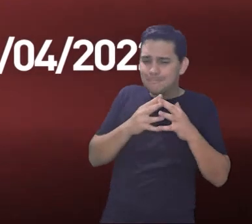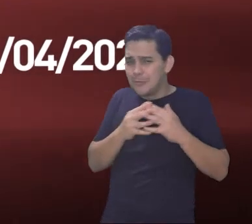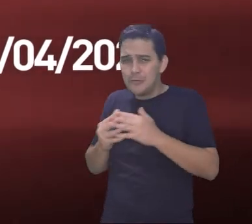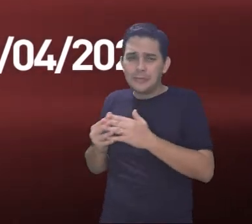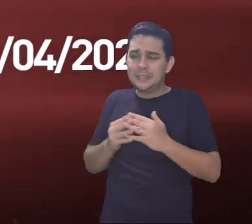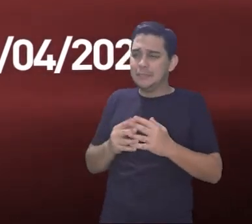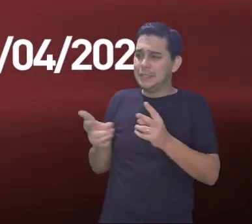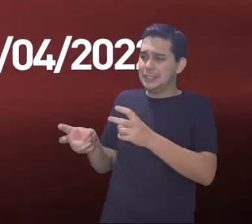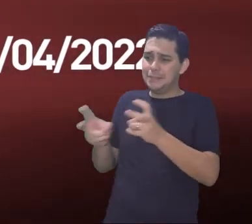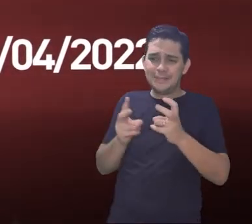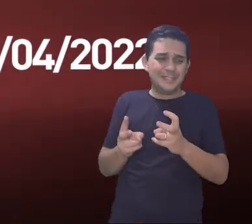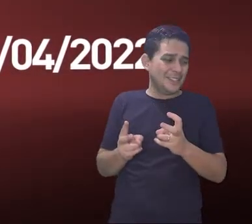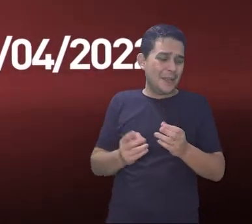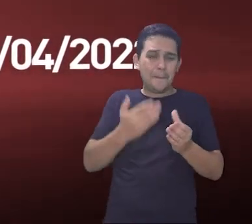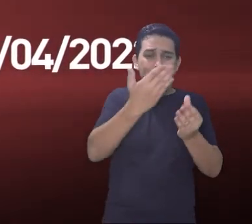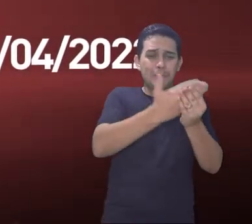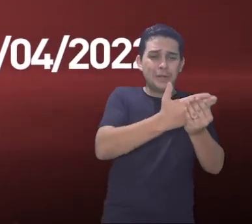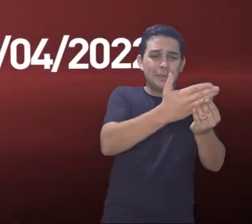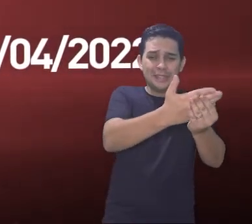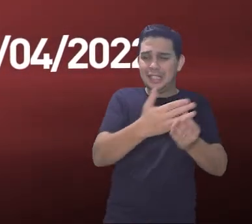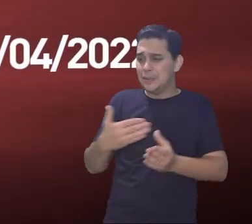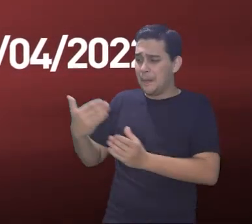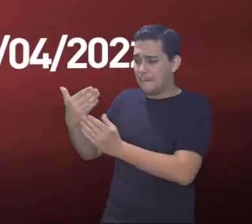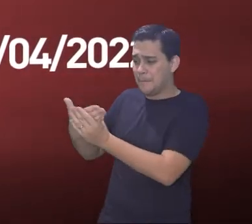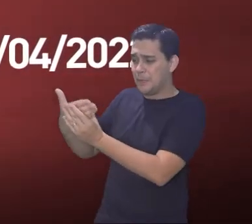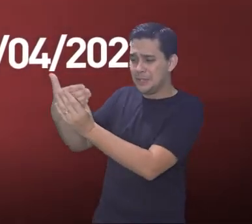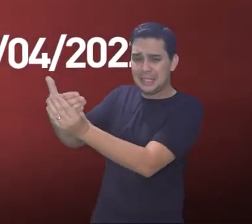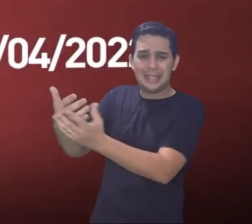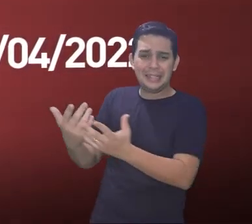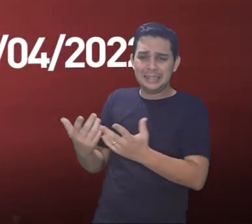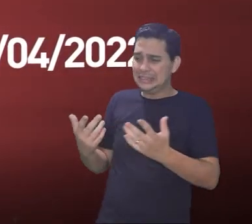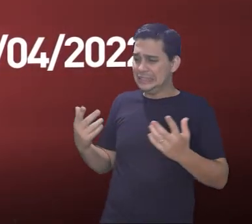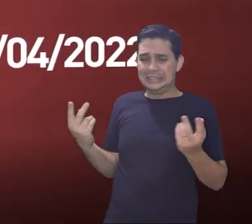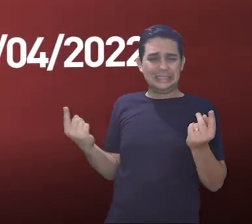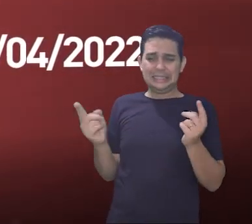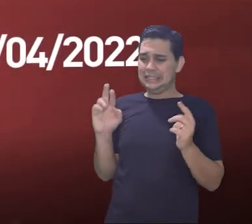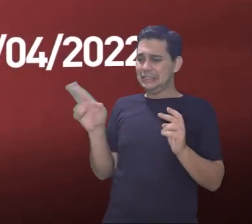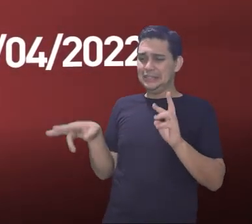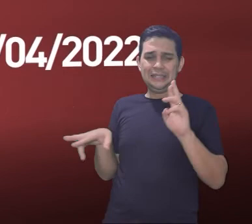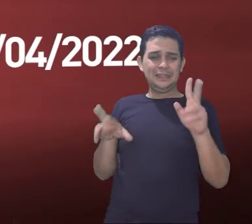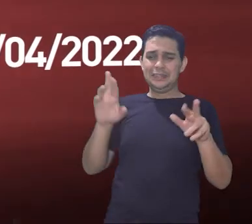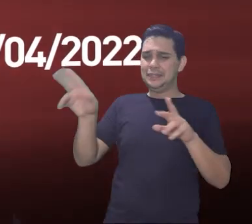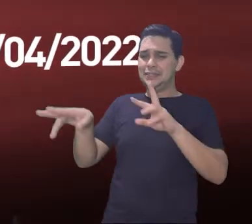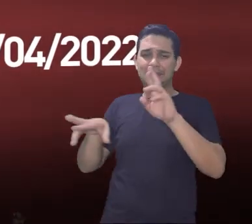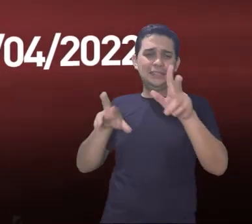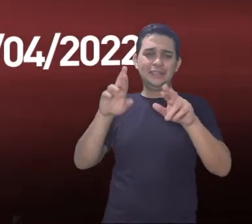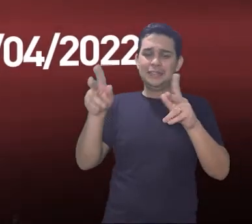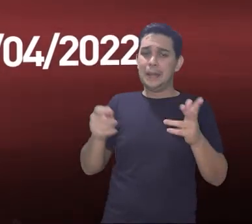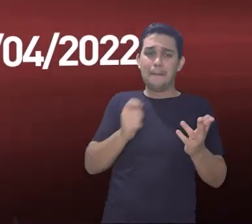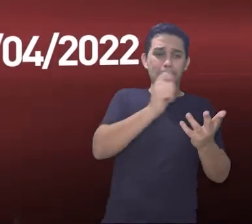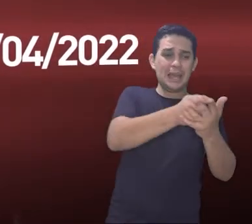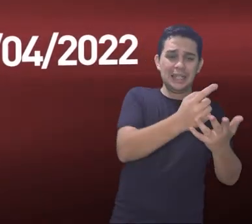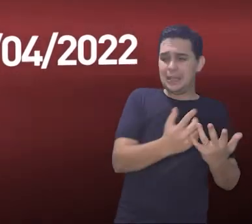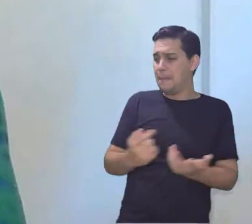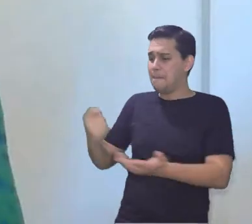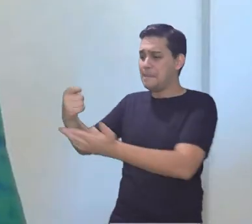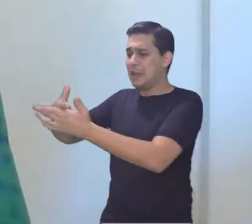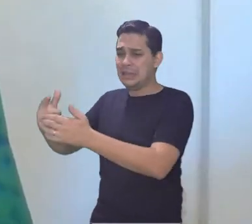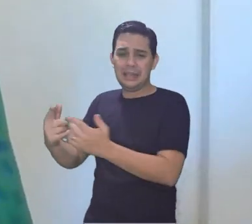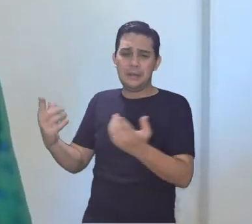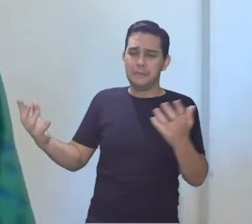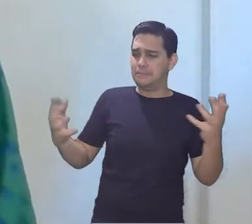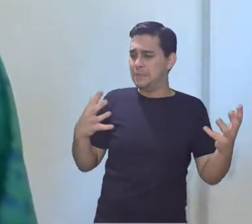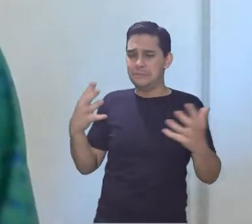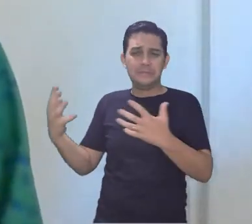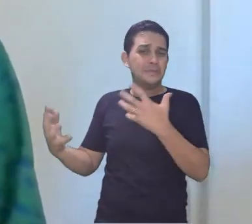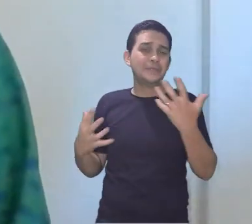critérios diversos, processos de trabalho diversos, formas de controle diversos e formas de pagamento diversos, ele